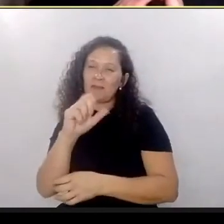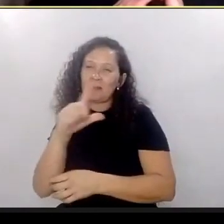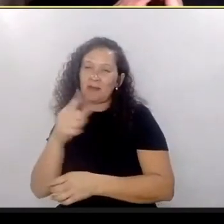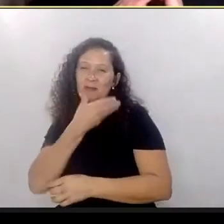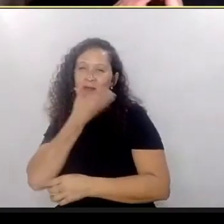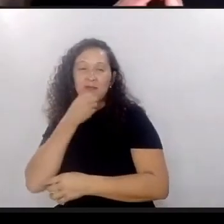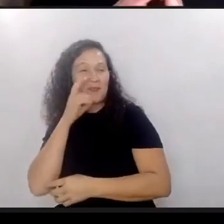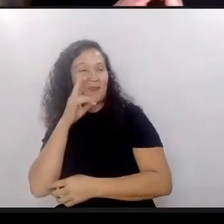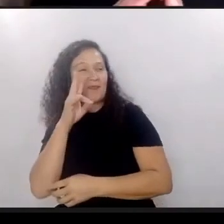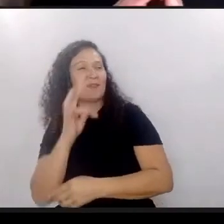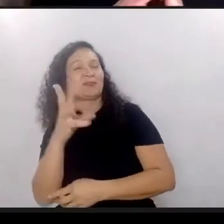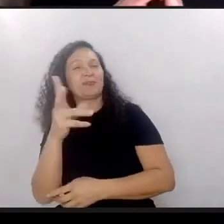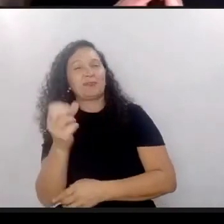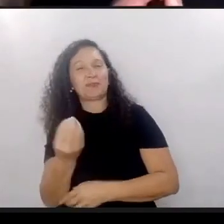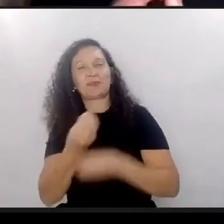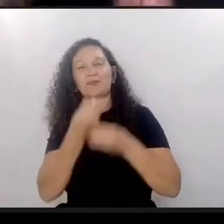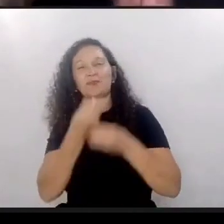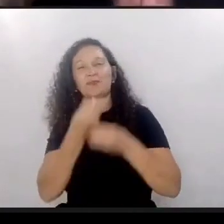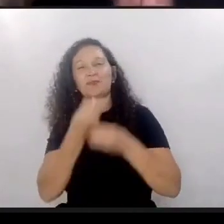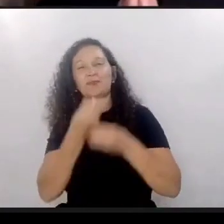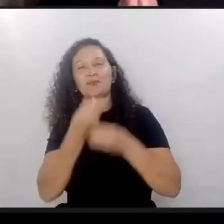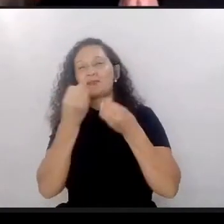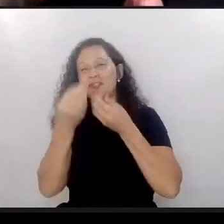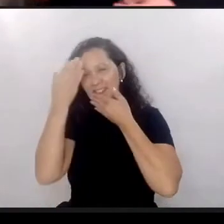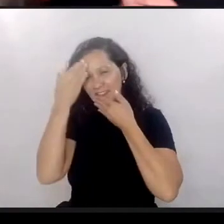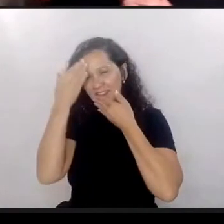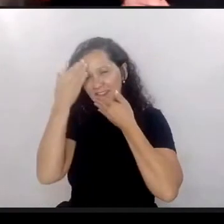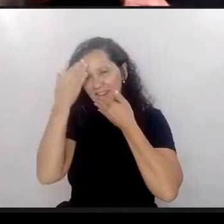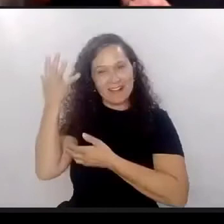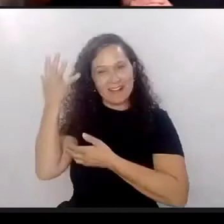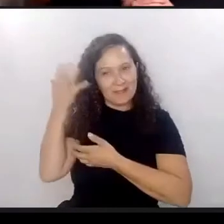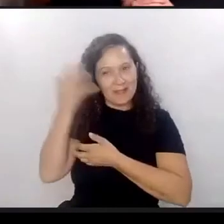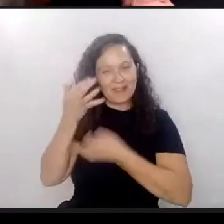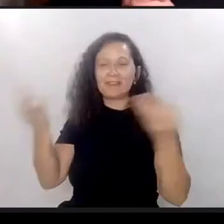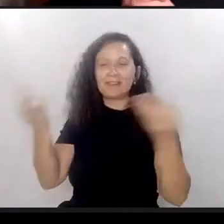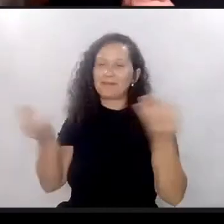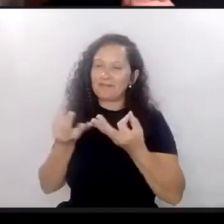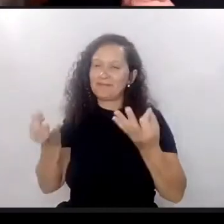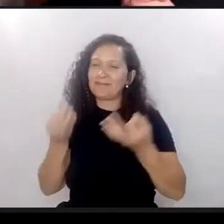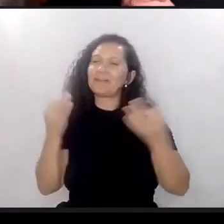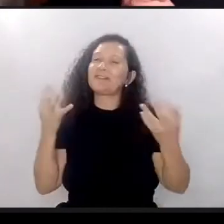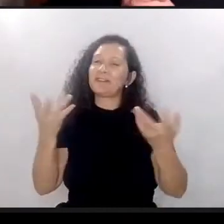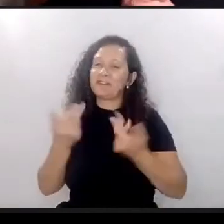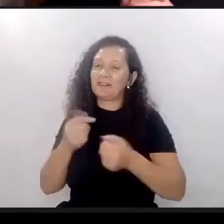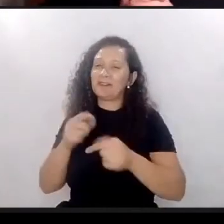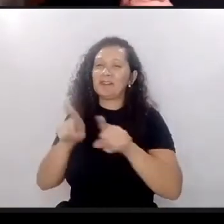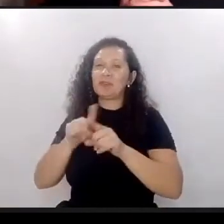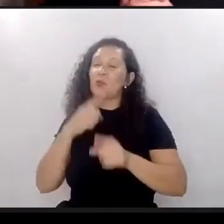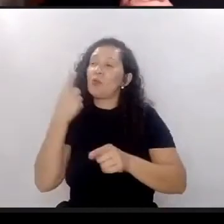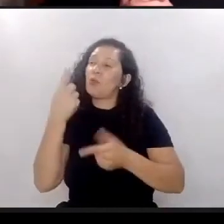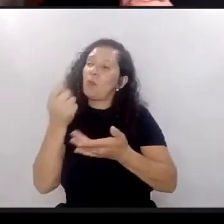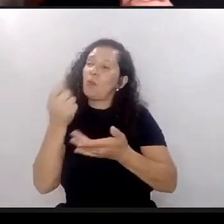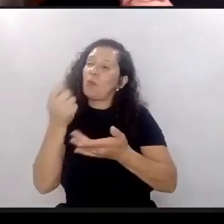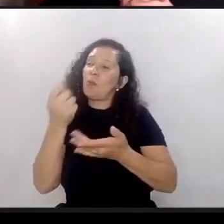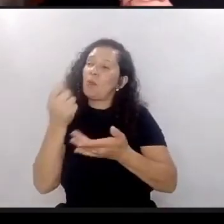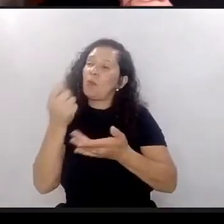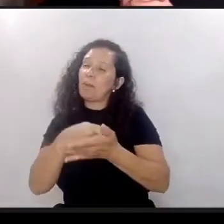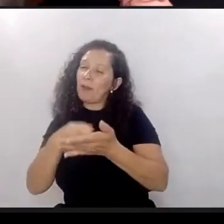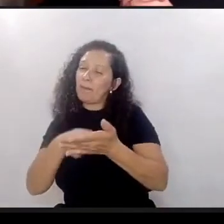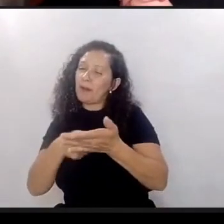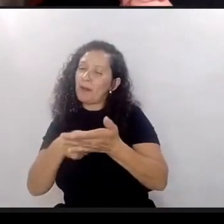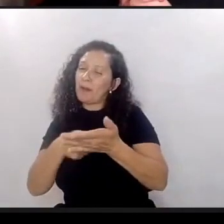de agradecimento a essa fala de Gabriel. Lembrando que Gabriel vai ser um dos autores do livro que a gente vai publicar do Enam Park, com